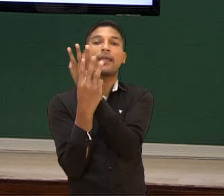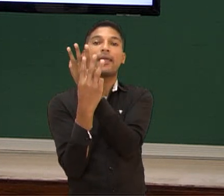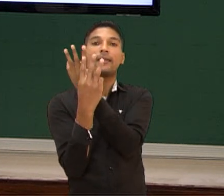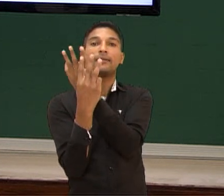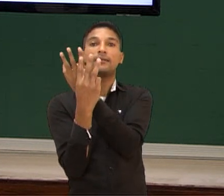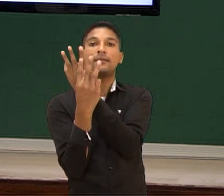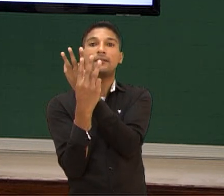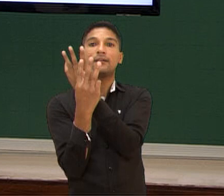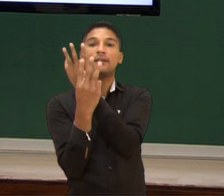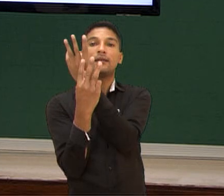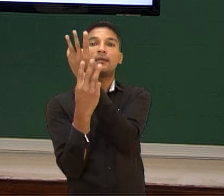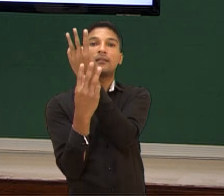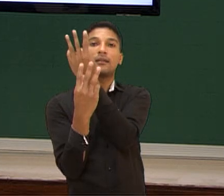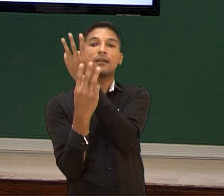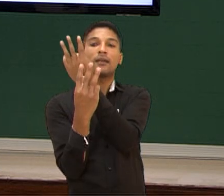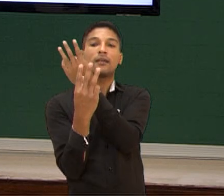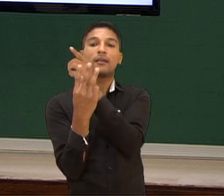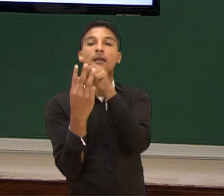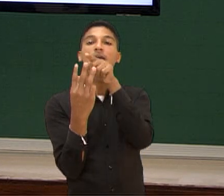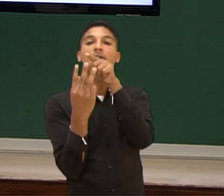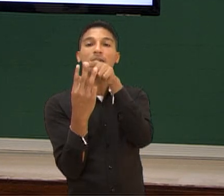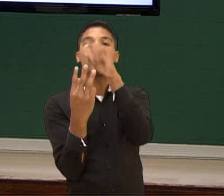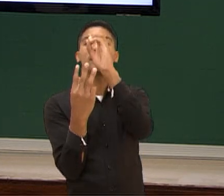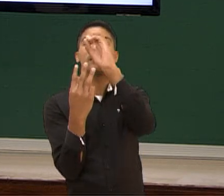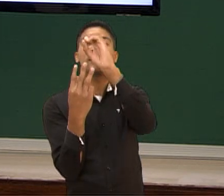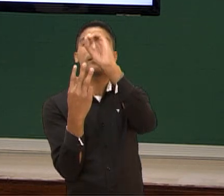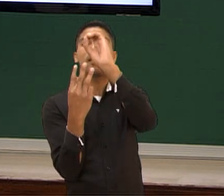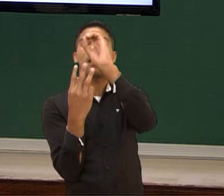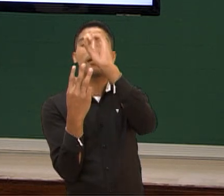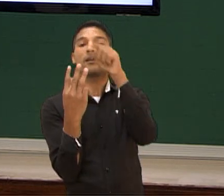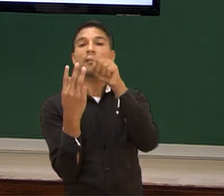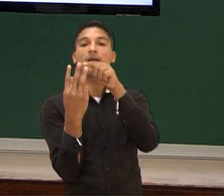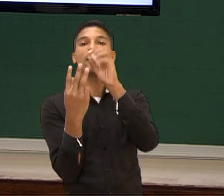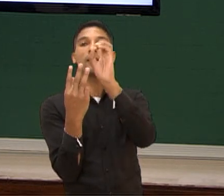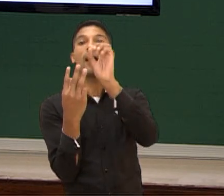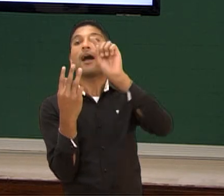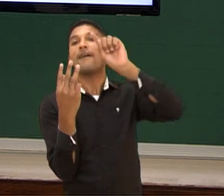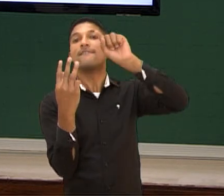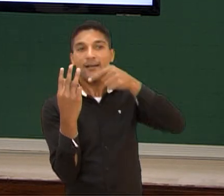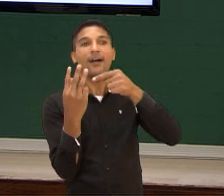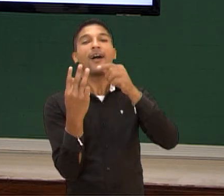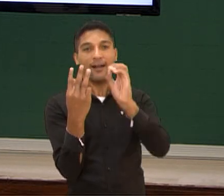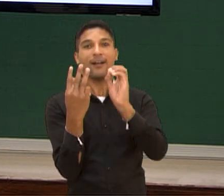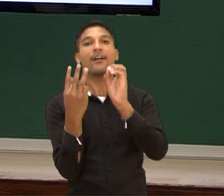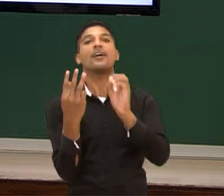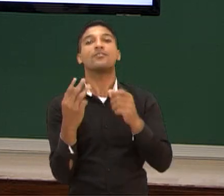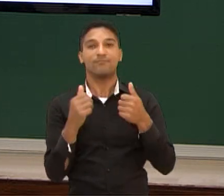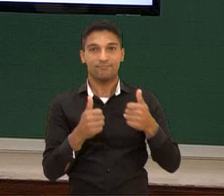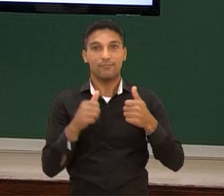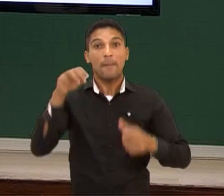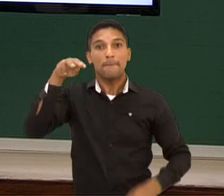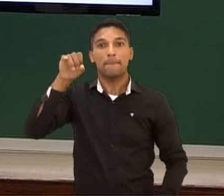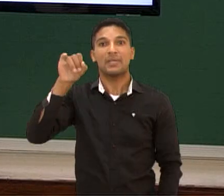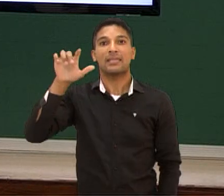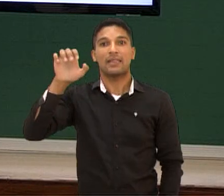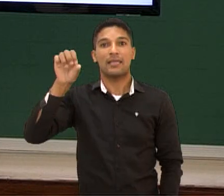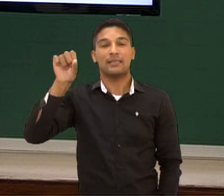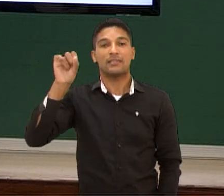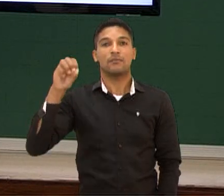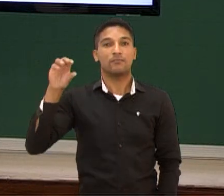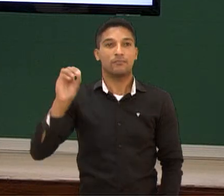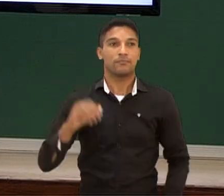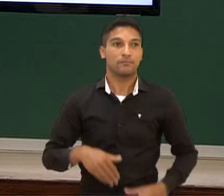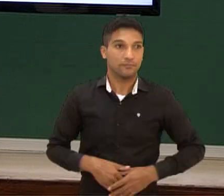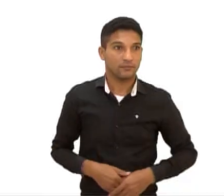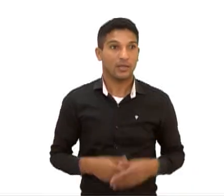Então, 0,003, que eu leio também 3 milésimos. Ok? Agora o nosso quiz de hoje. O que o nosso